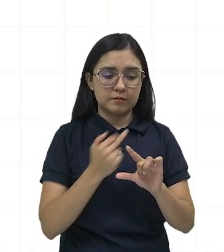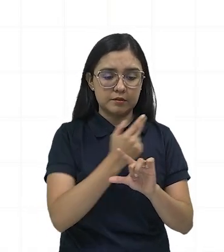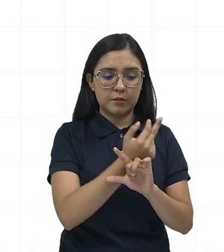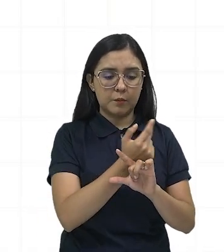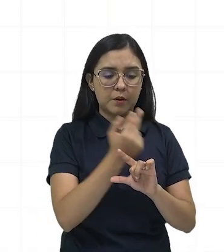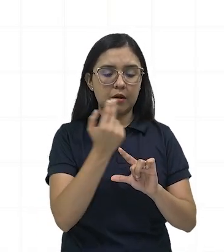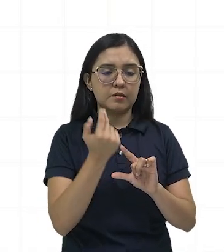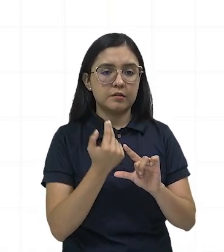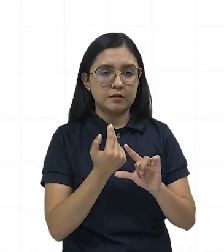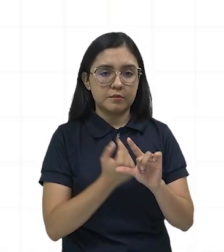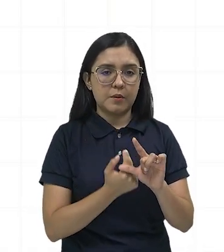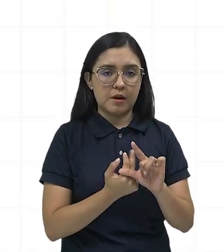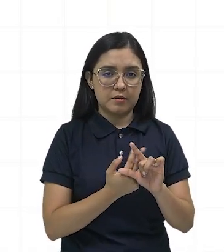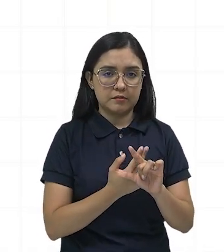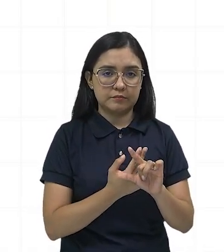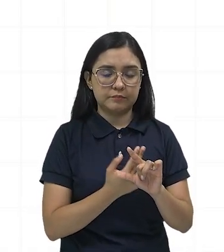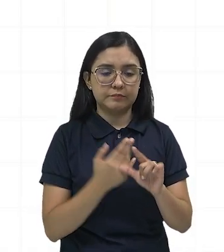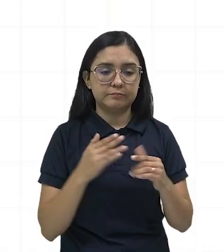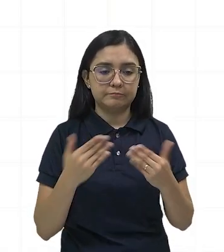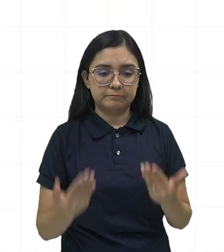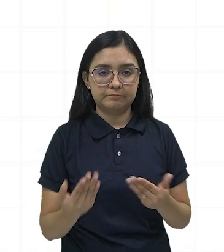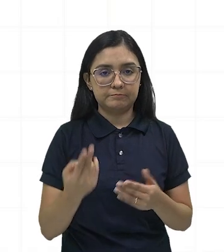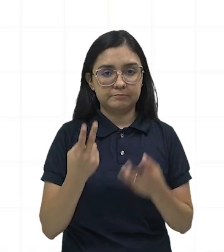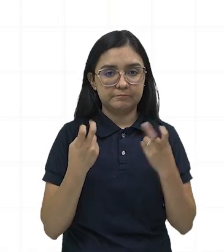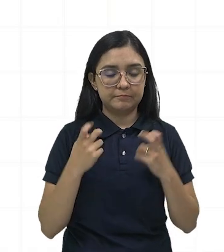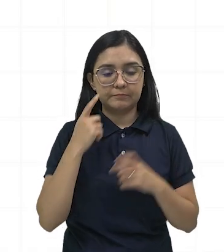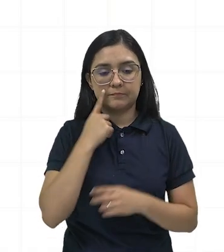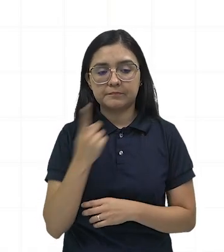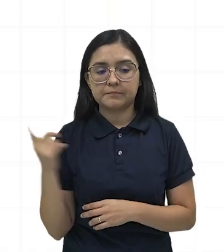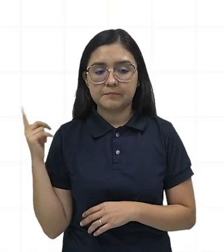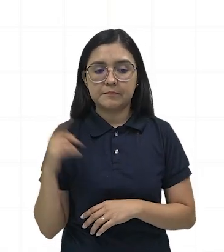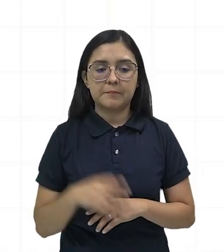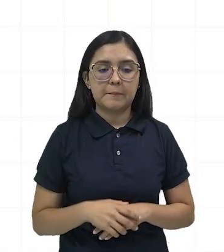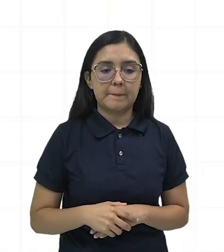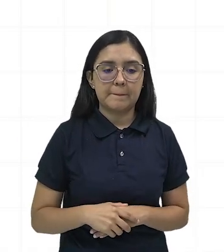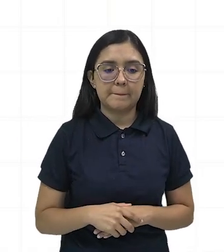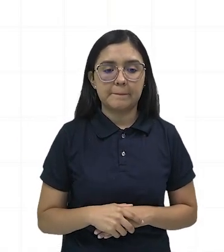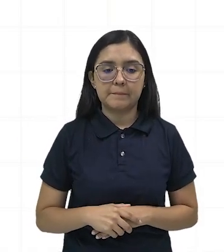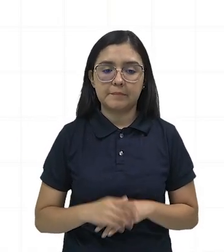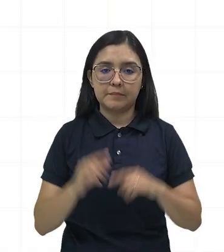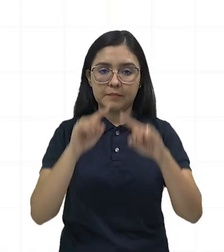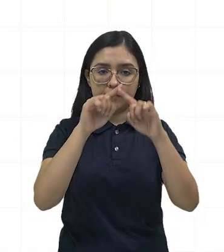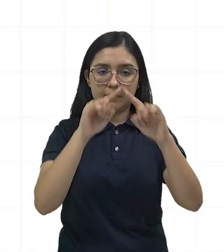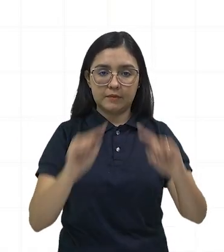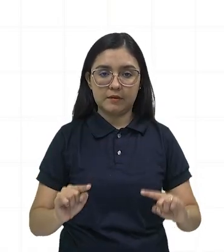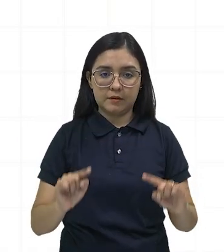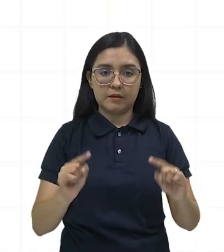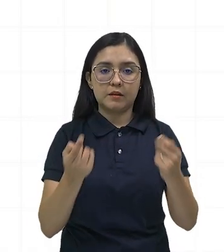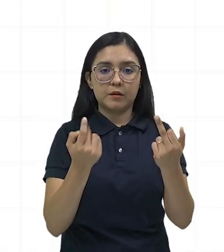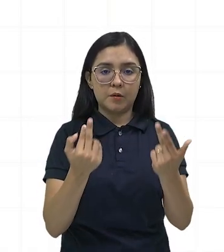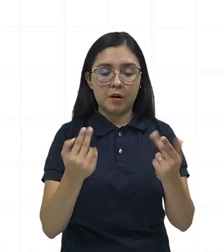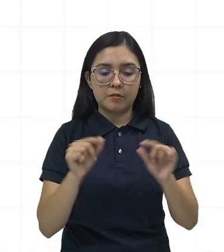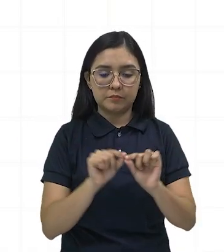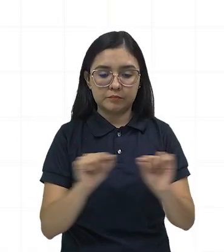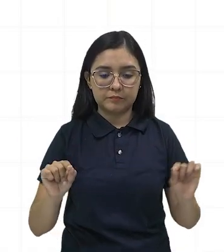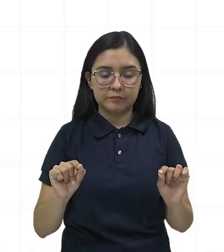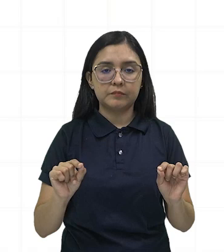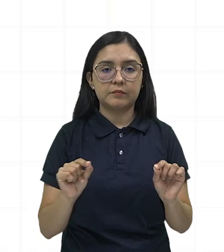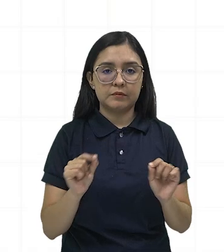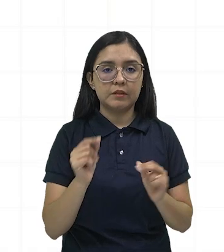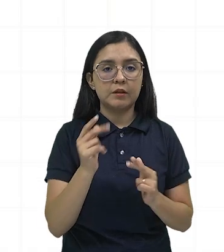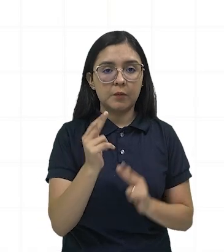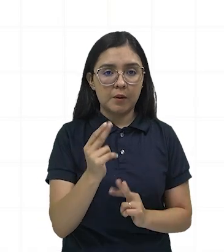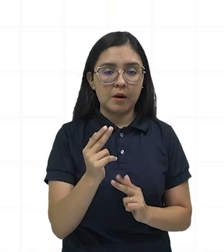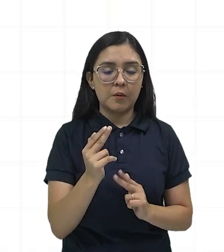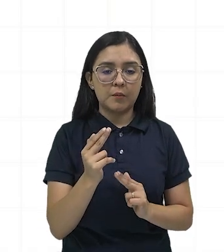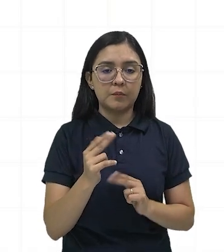são iguais, né? Ó, esse lado é igual a esse, igual a esse. Ele tem